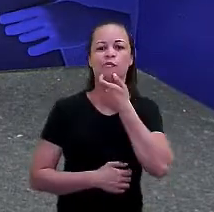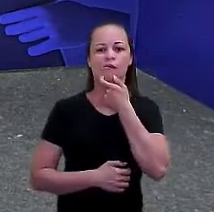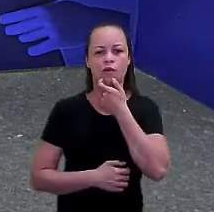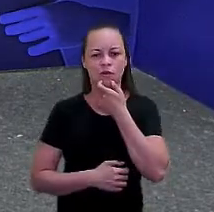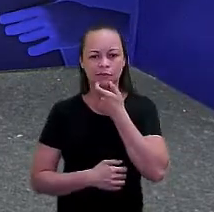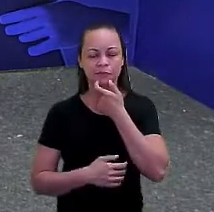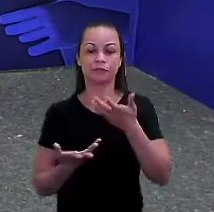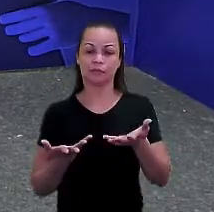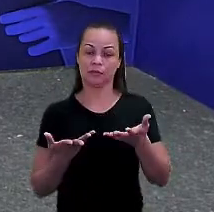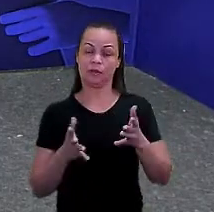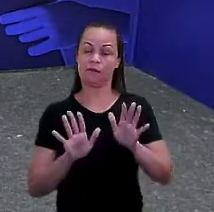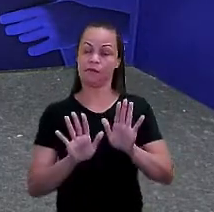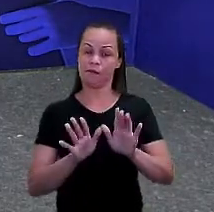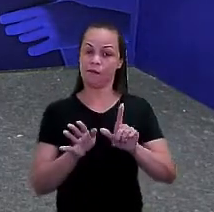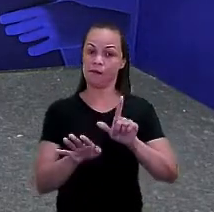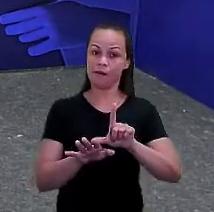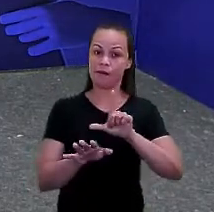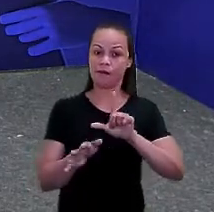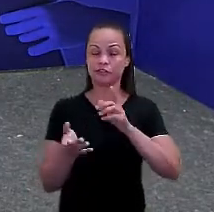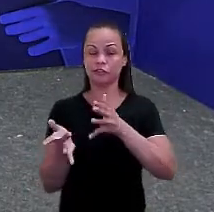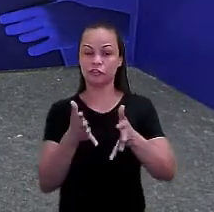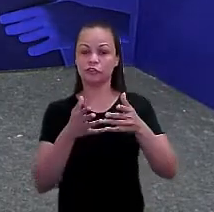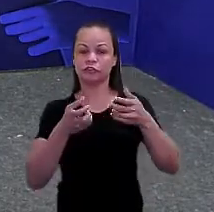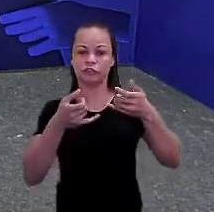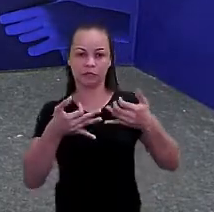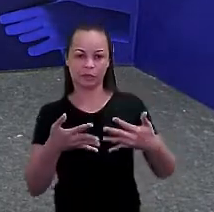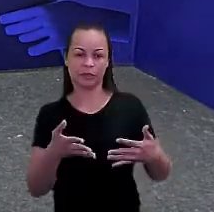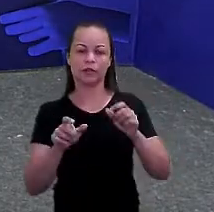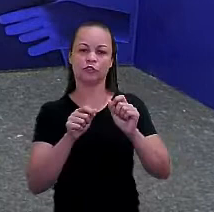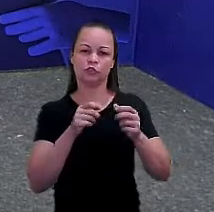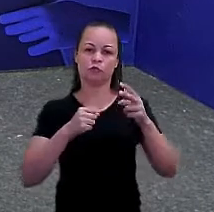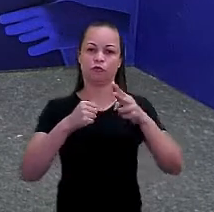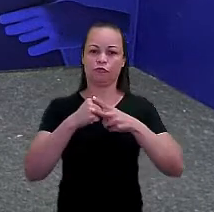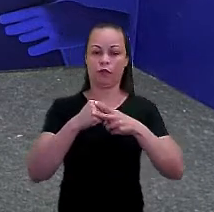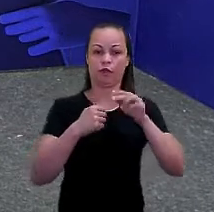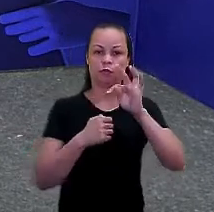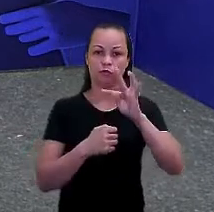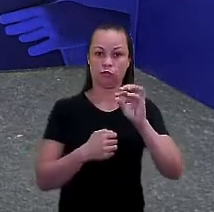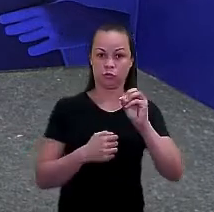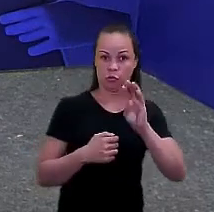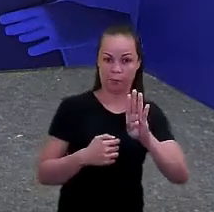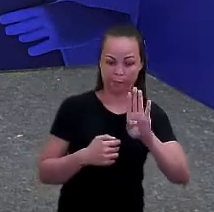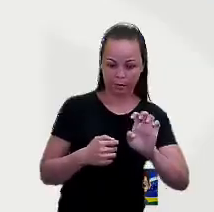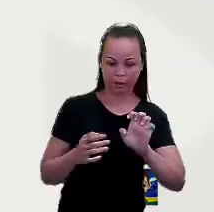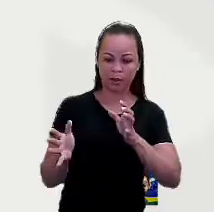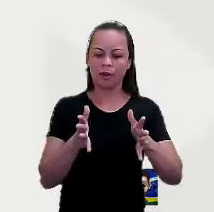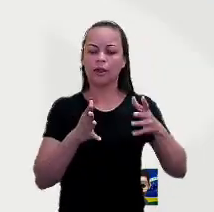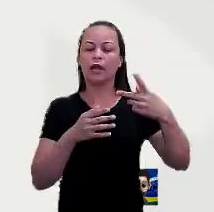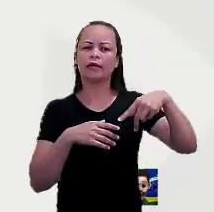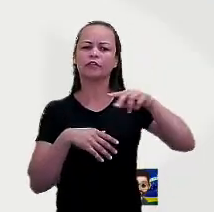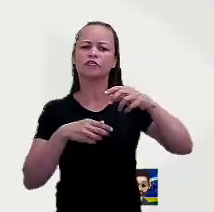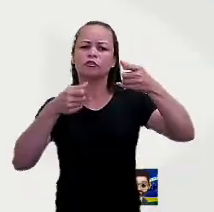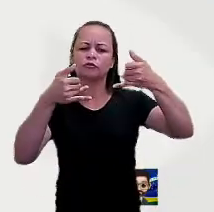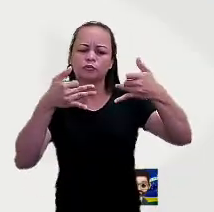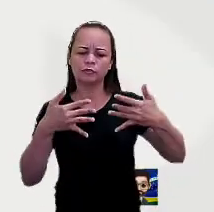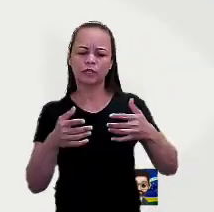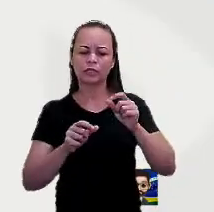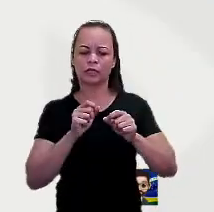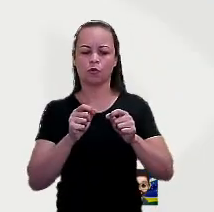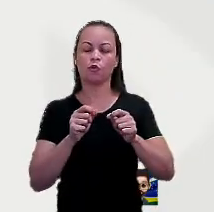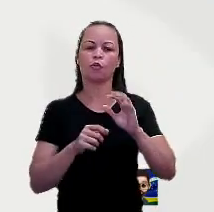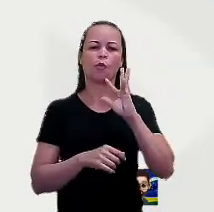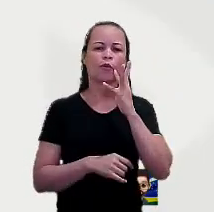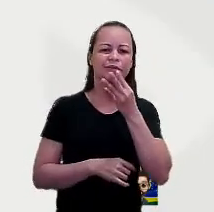gente falar um pouquinho do verb to be, vamos falar um pouquinho sobre o eixo da nossa aula de hoje. A nossa aula de hoje, ela tem como